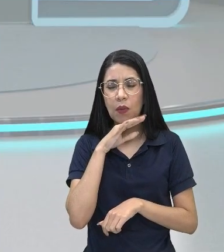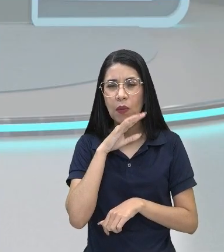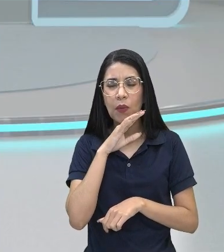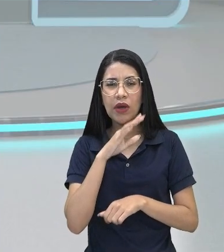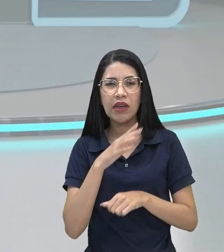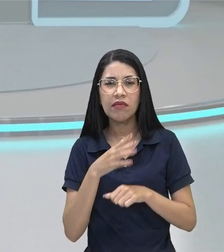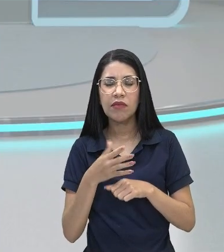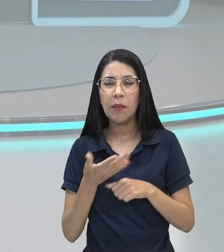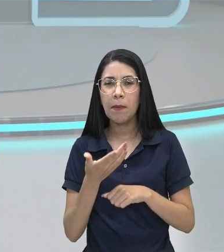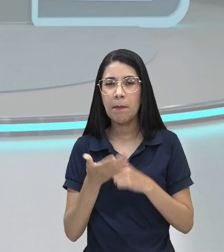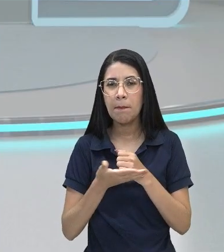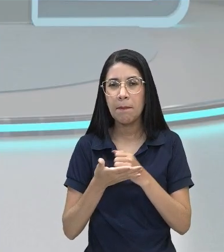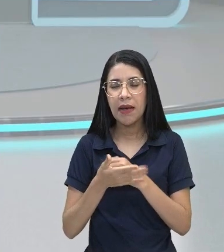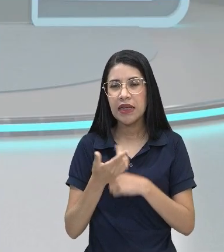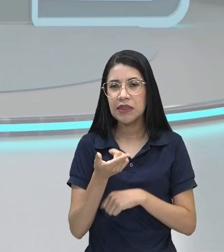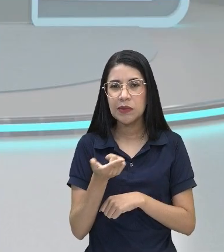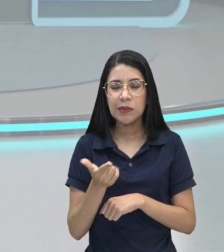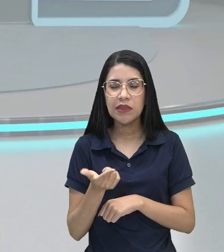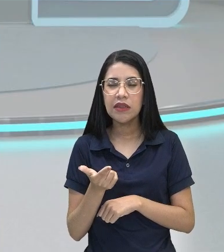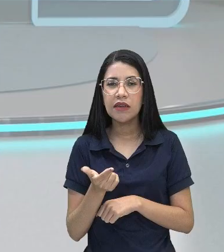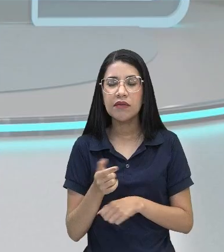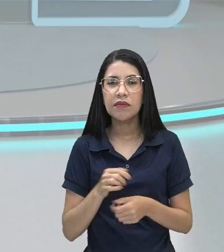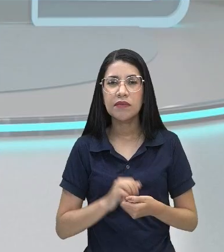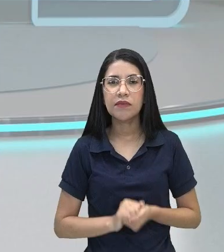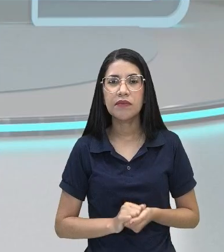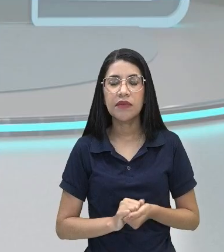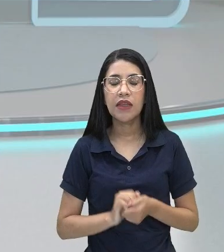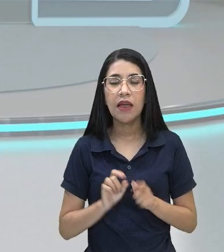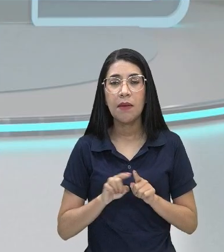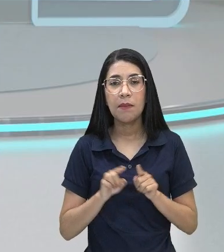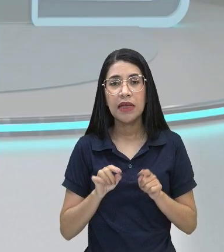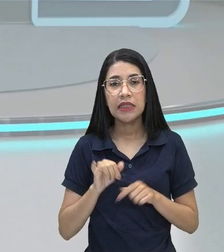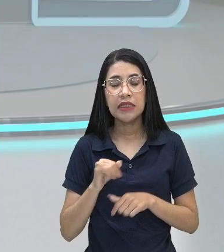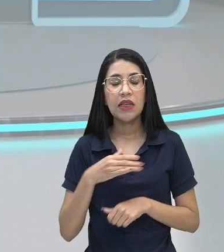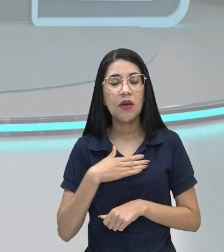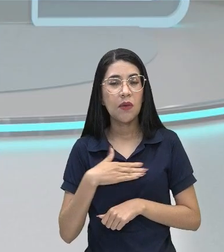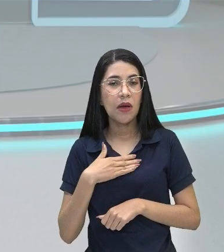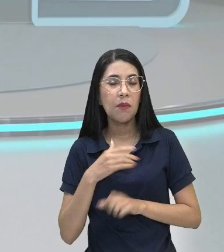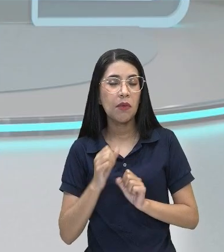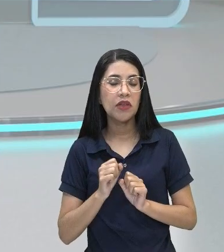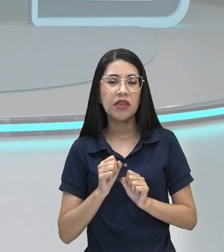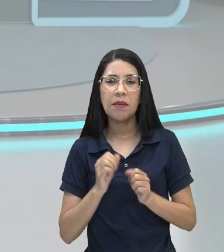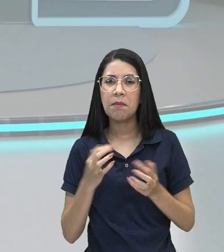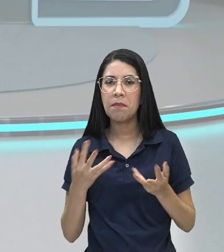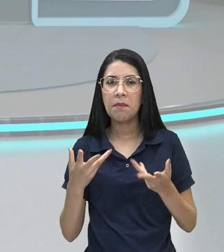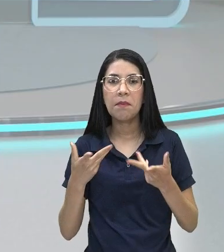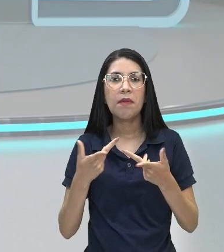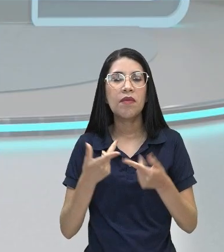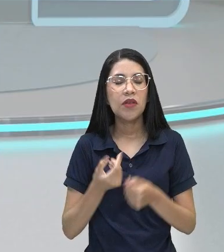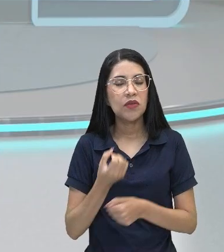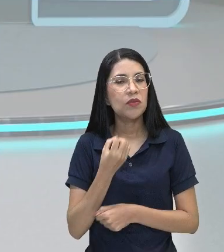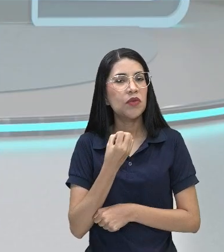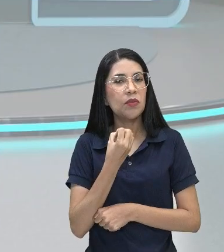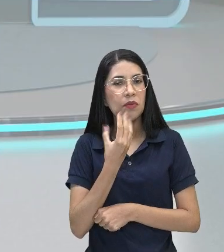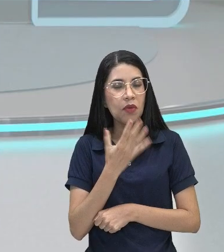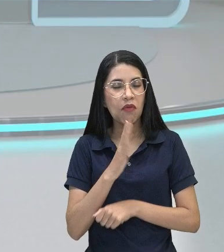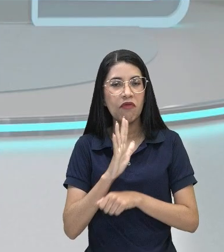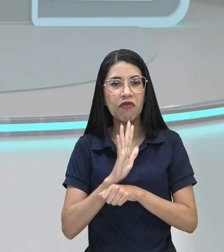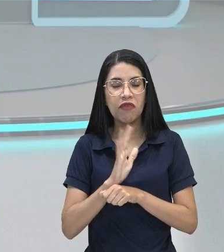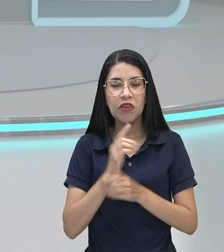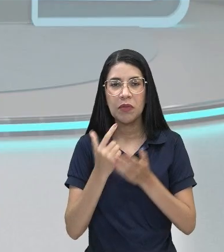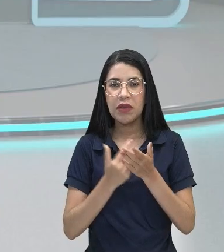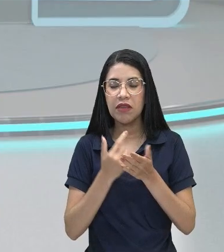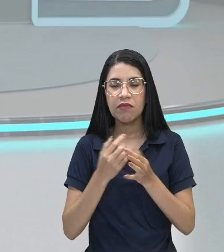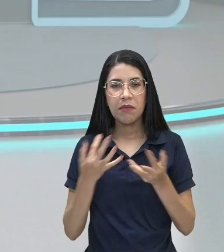superficial, não tem profundidade, certo? Por outro lado, se ele gostar, ele pode dizer brilhante, uma obra